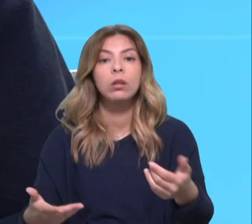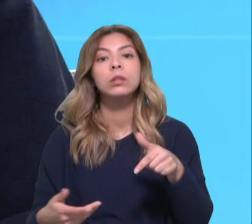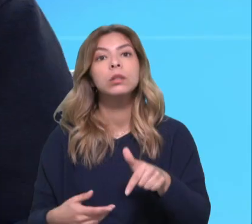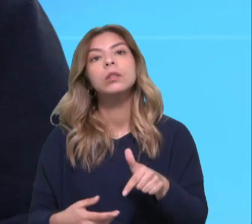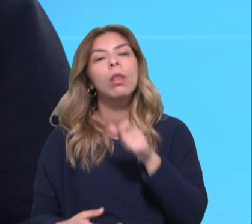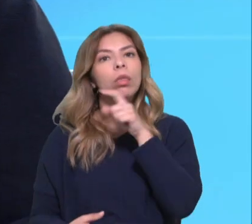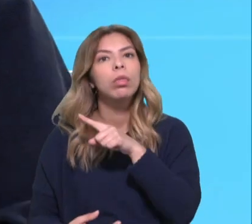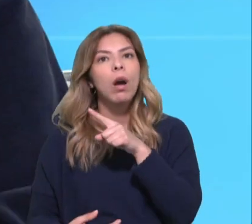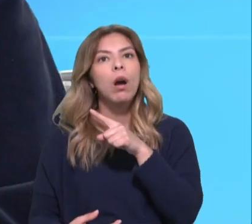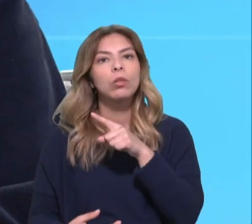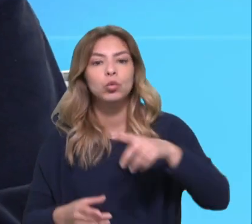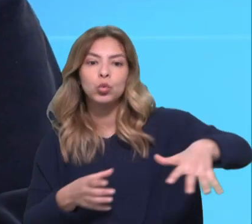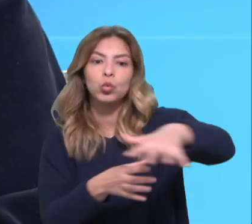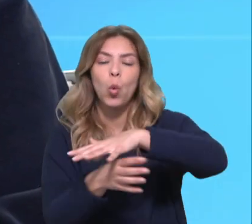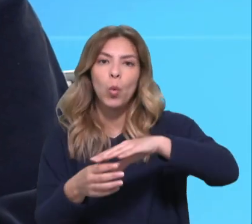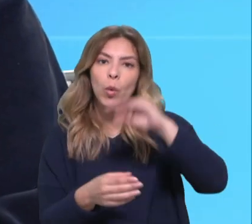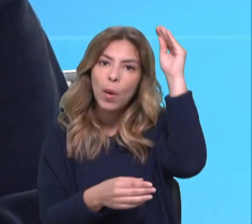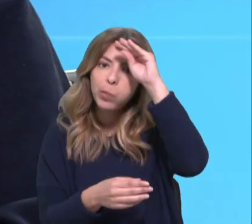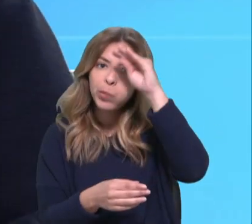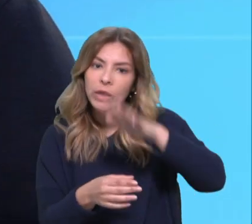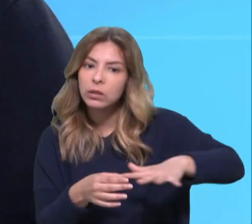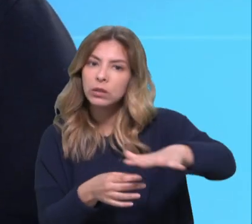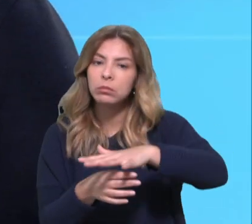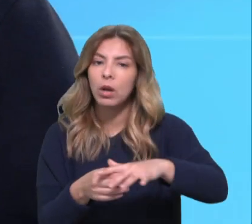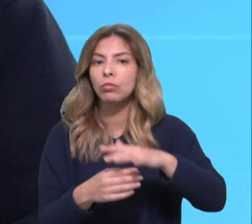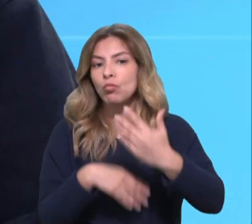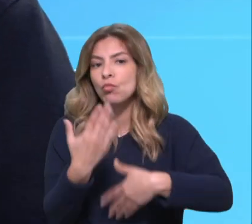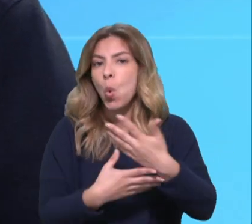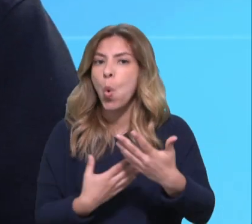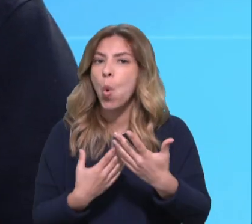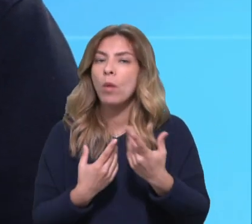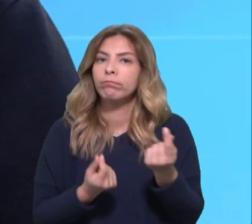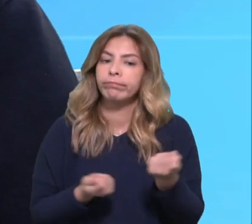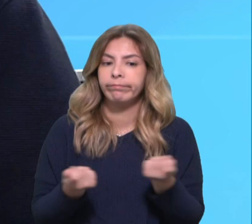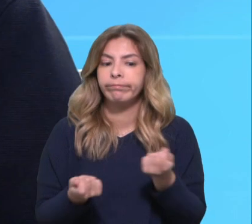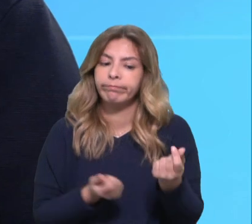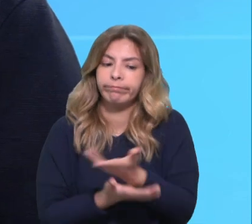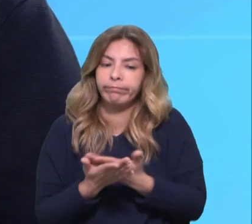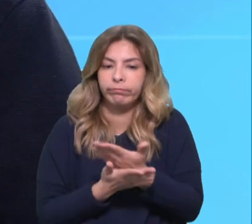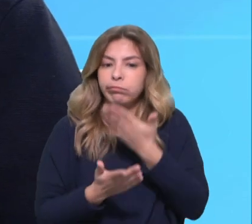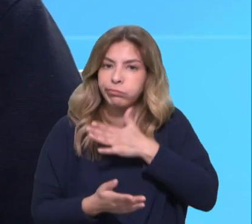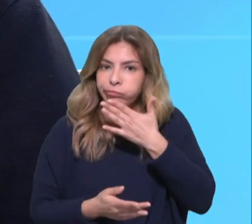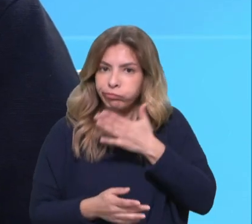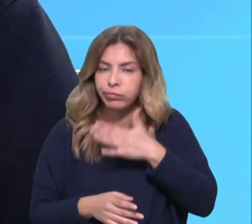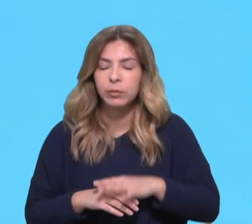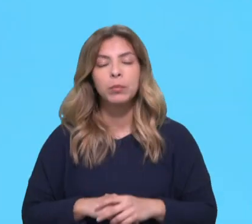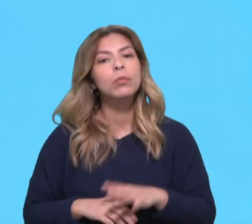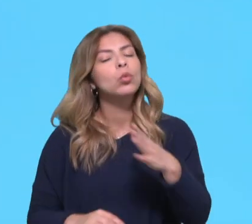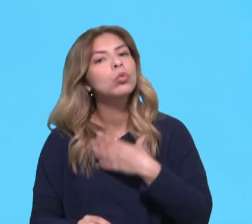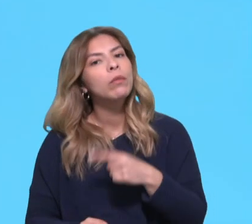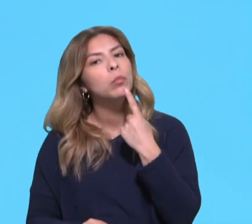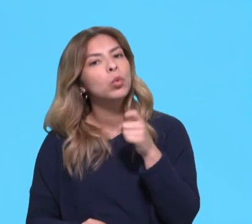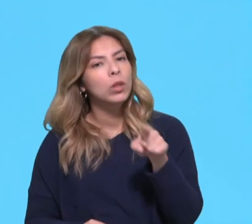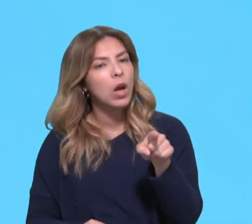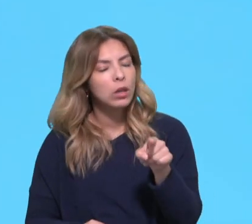a Vila de Óbidos e Óbidos possa sobreviver de alguma forma a nível económico. Gostava de ouvir ainda o Filipe Dias